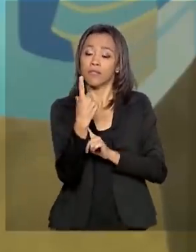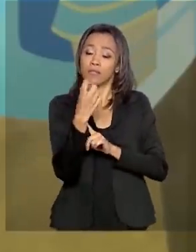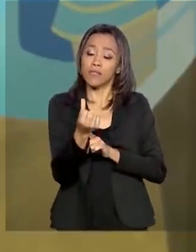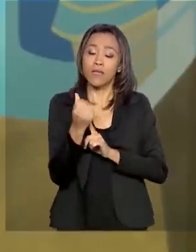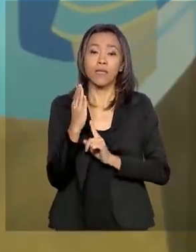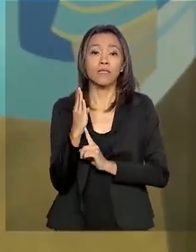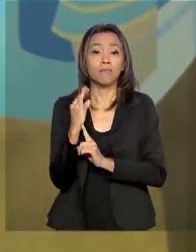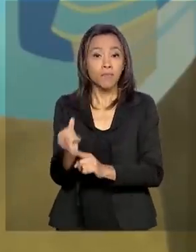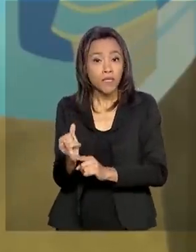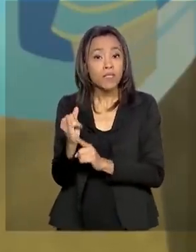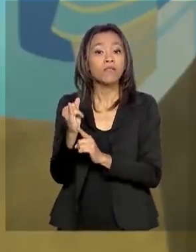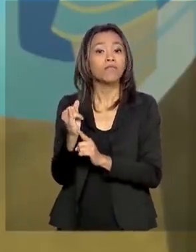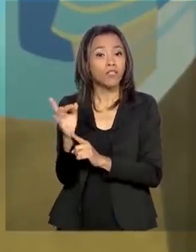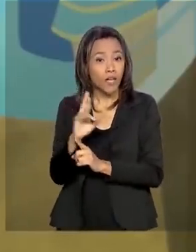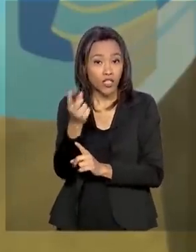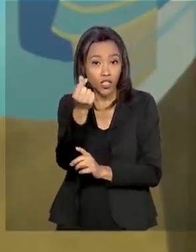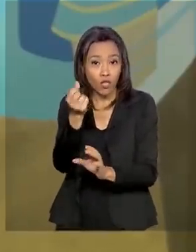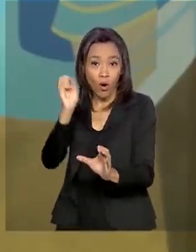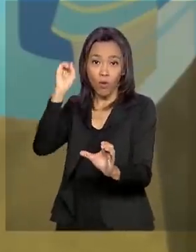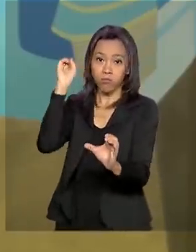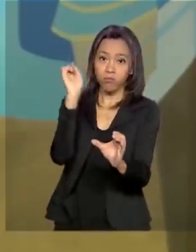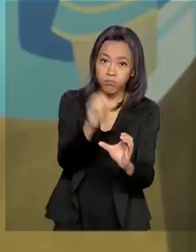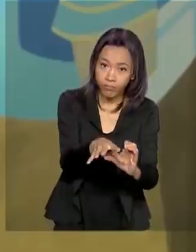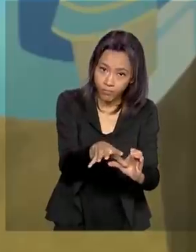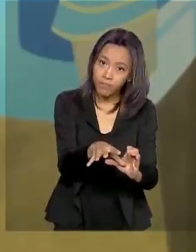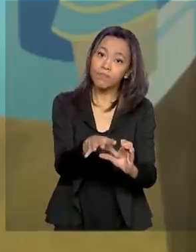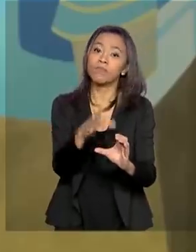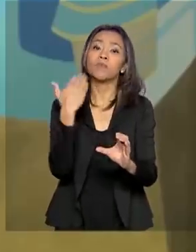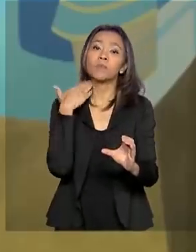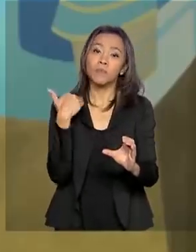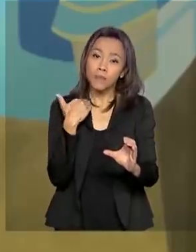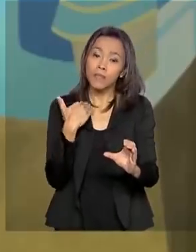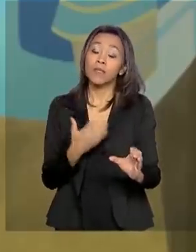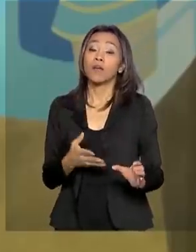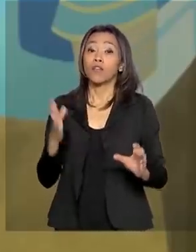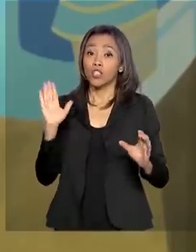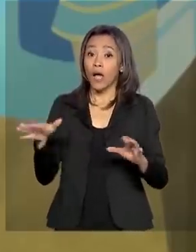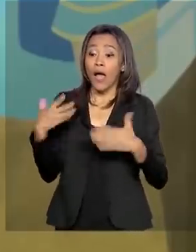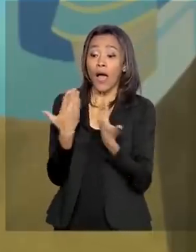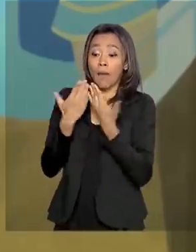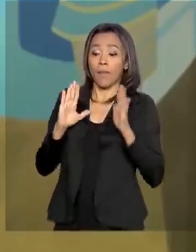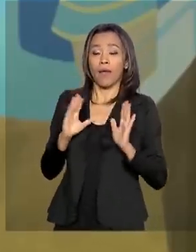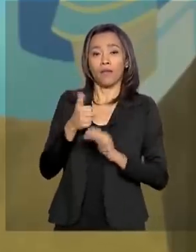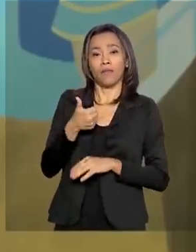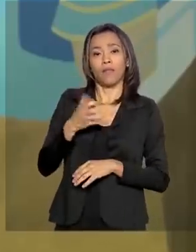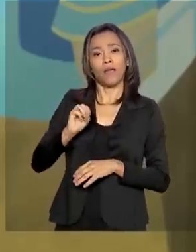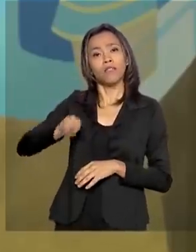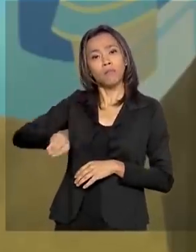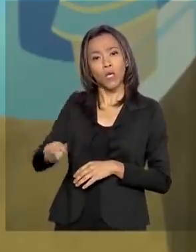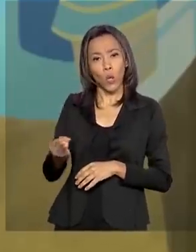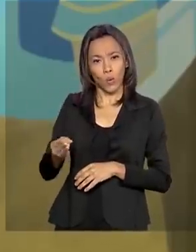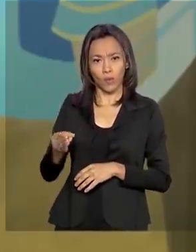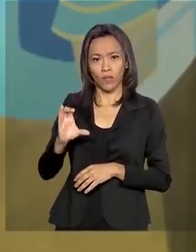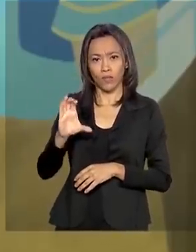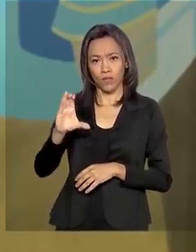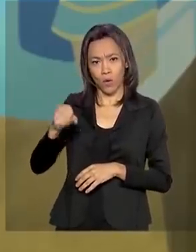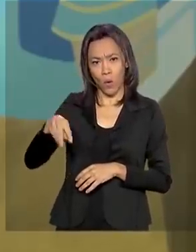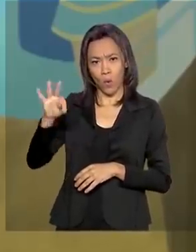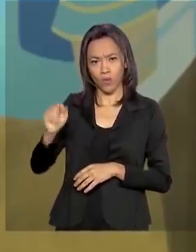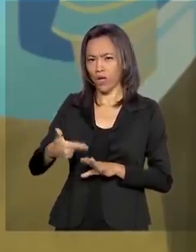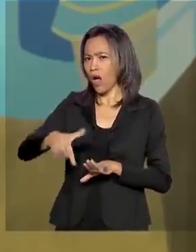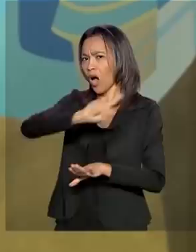de reais nas contas dos beneficiários. Foram abertas 10 milhões de contas digitais a quem não tinha